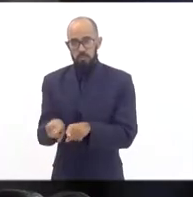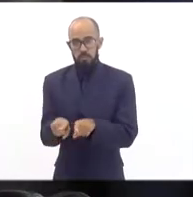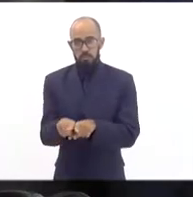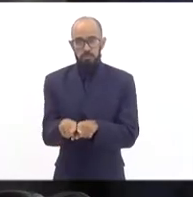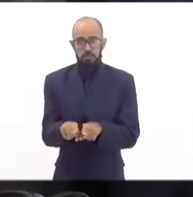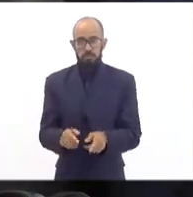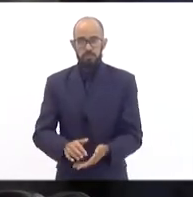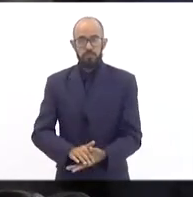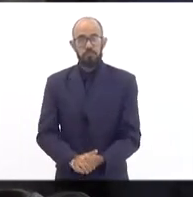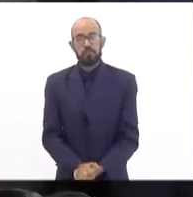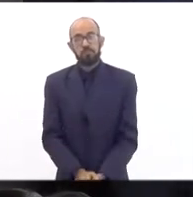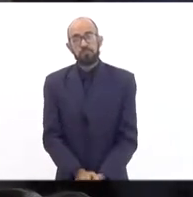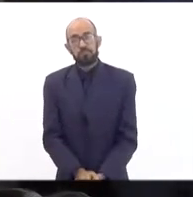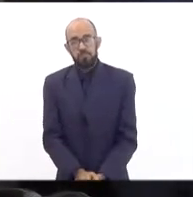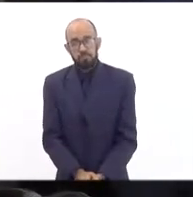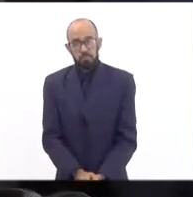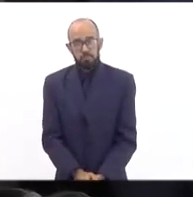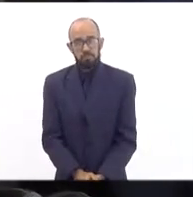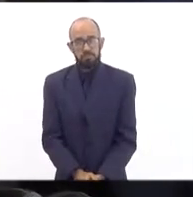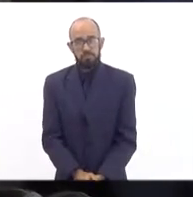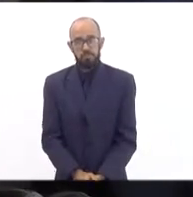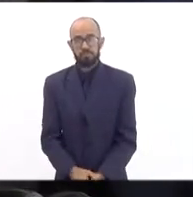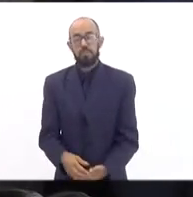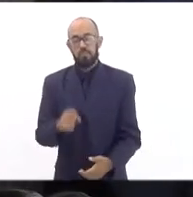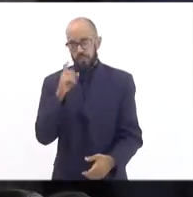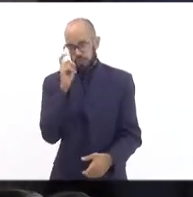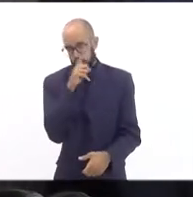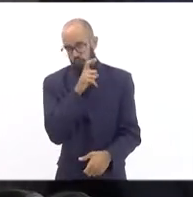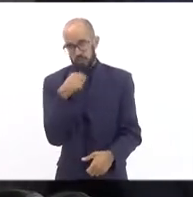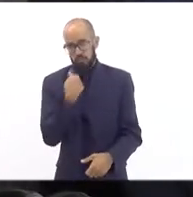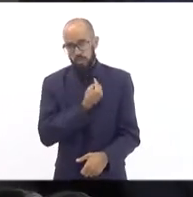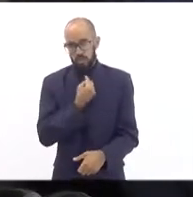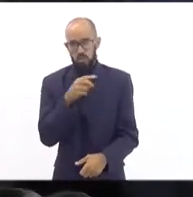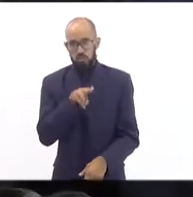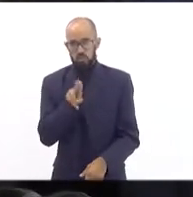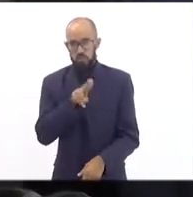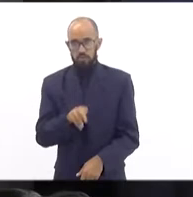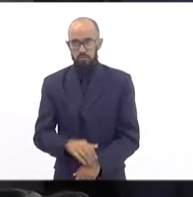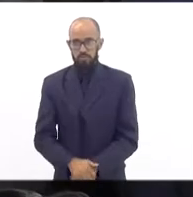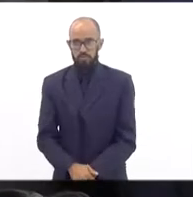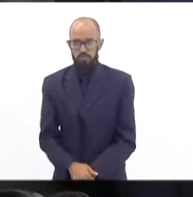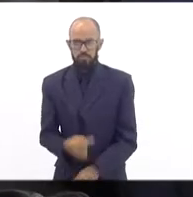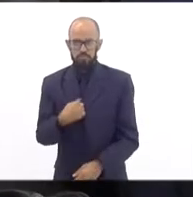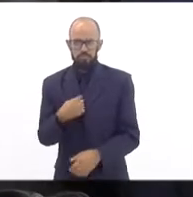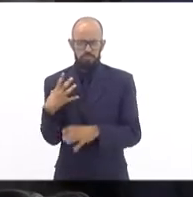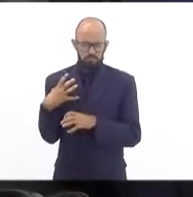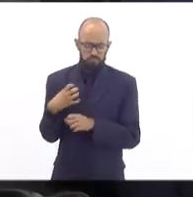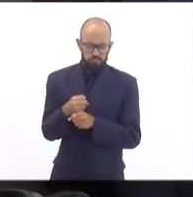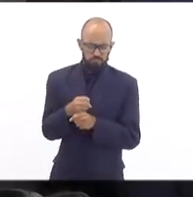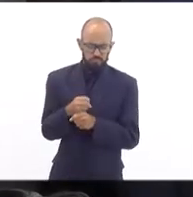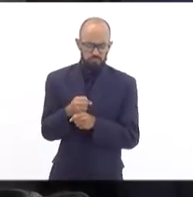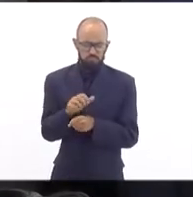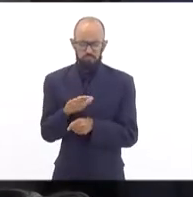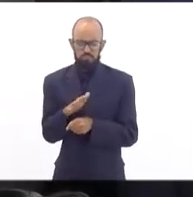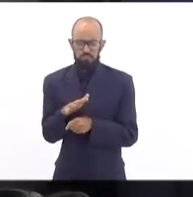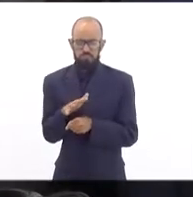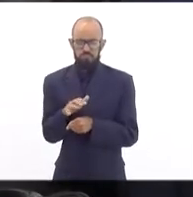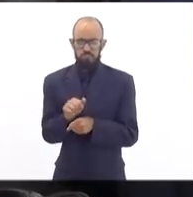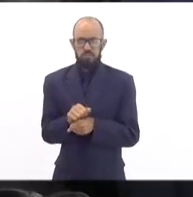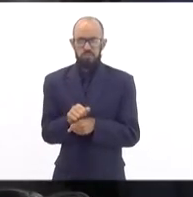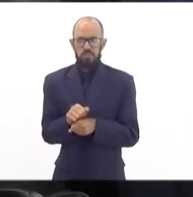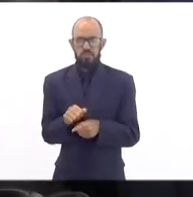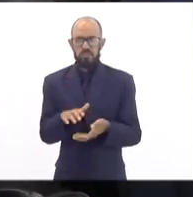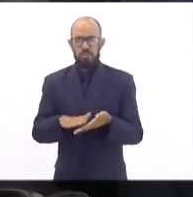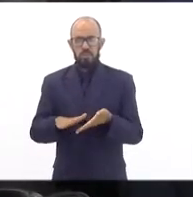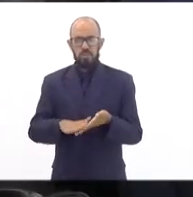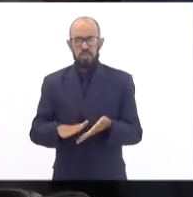Então, realmente, fica muito difícil para nós usuários. Eu fiz uma conta aqui, se for para R$ 7,00, você gastaria R$ 14,00